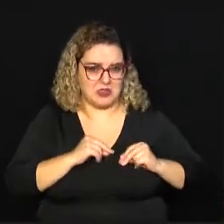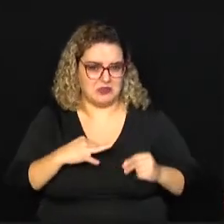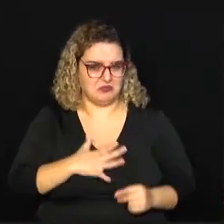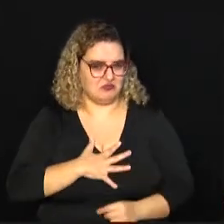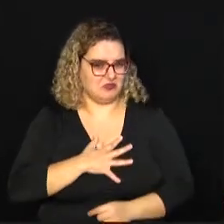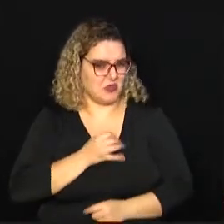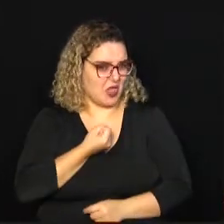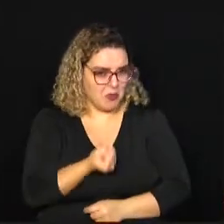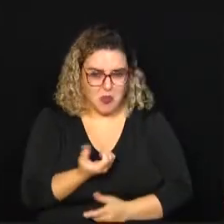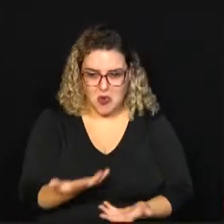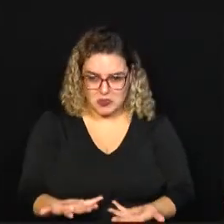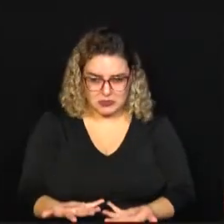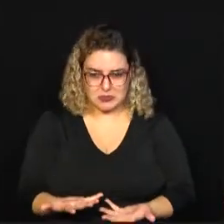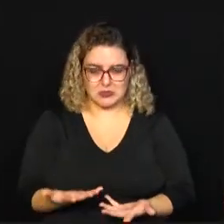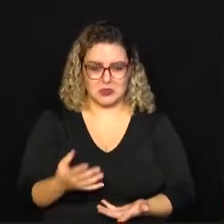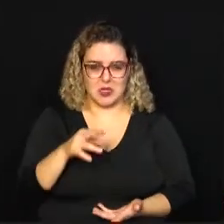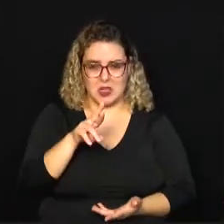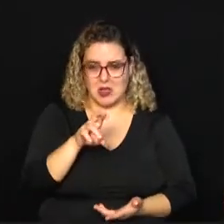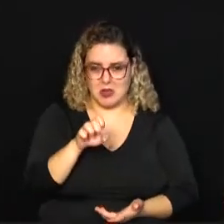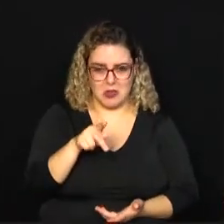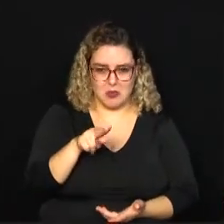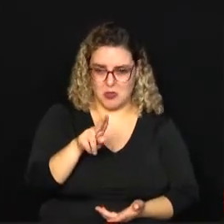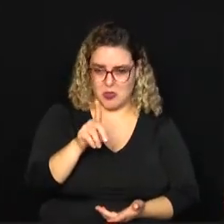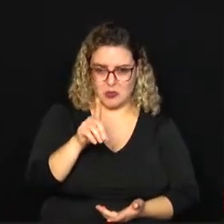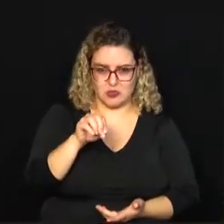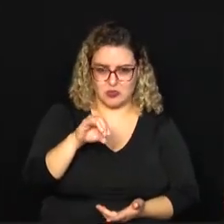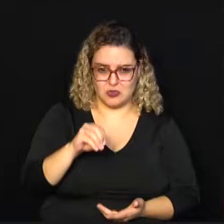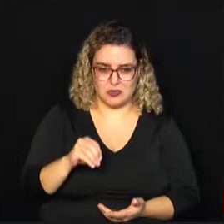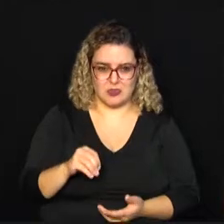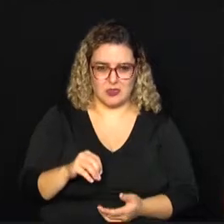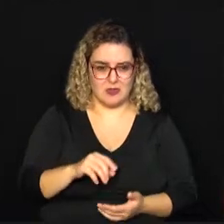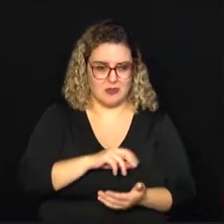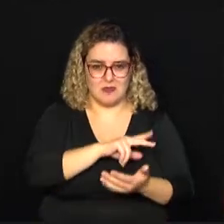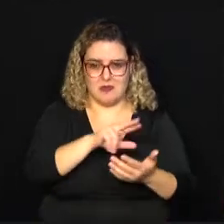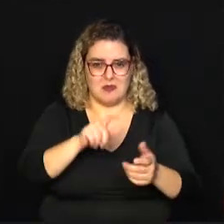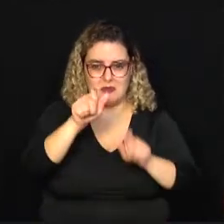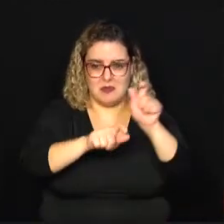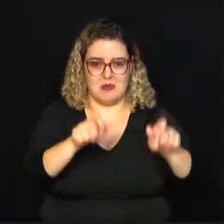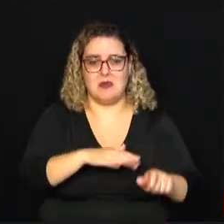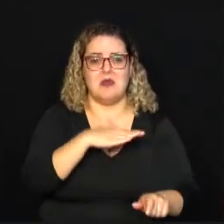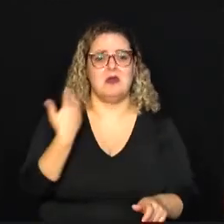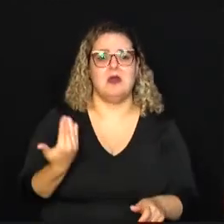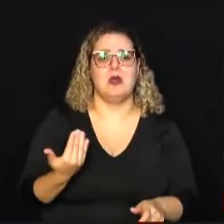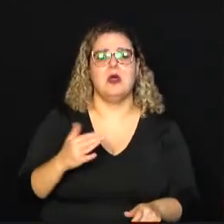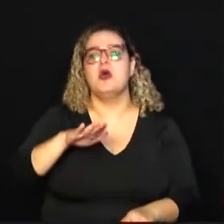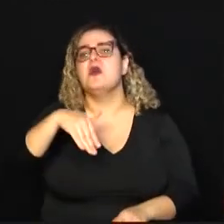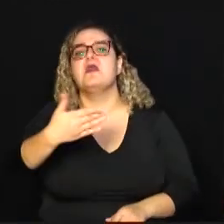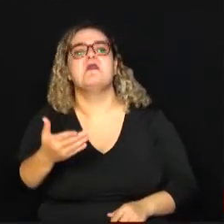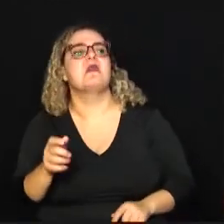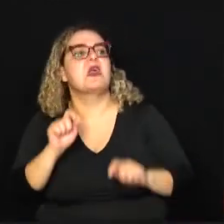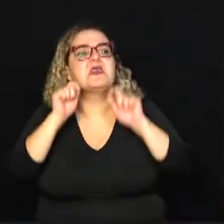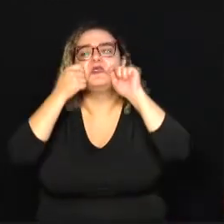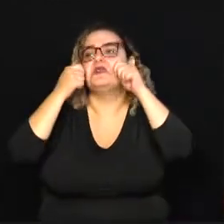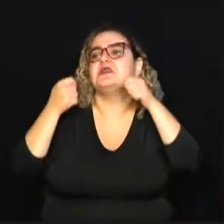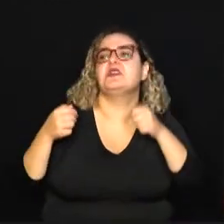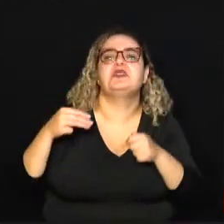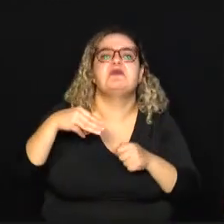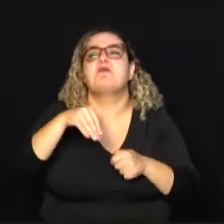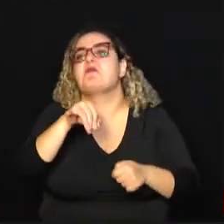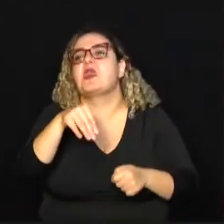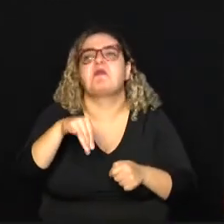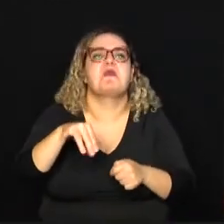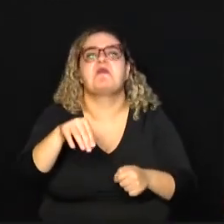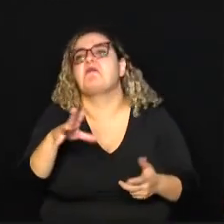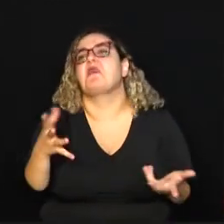essa semana milhares e milhares de mortes, ele falar quando é que vai ficar de mimimi, chorando, não sei o quê, entendeu?